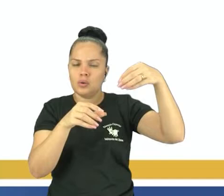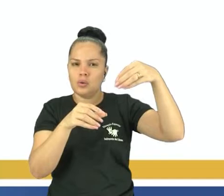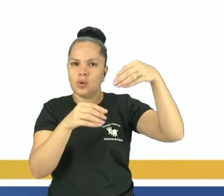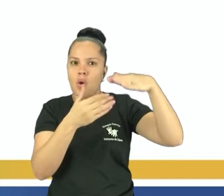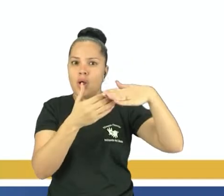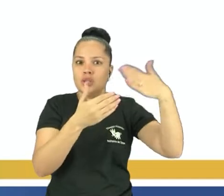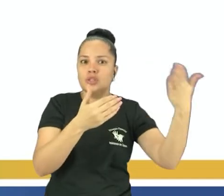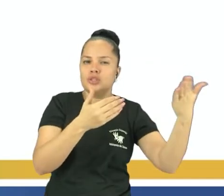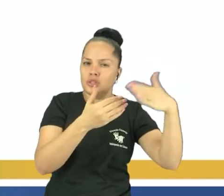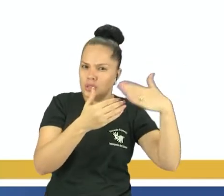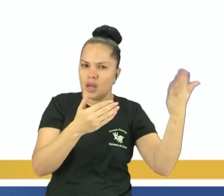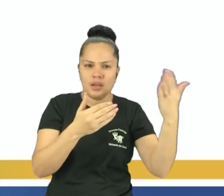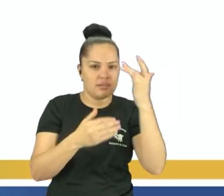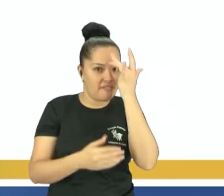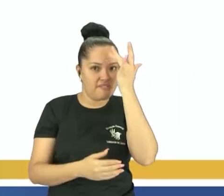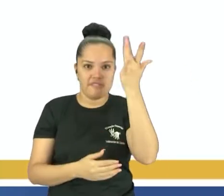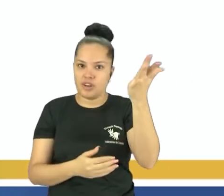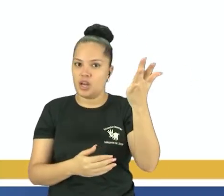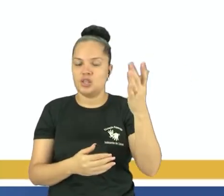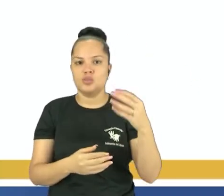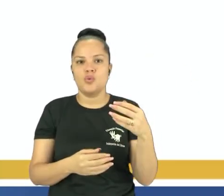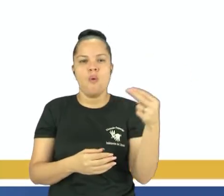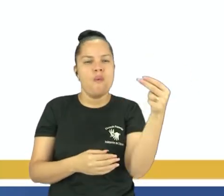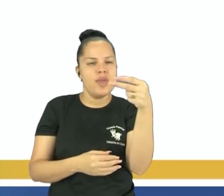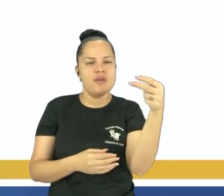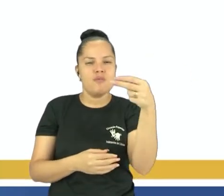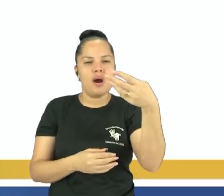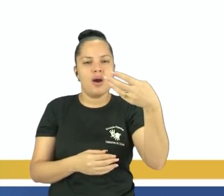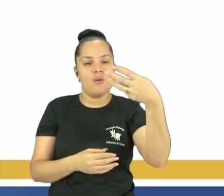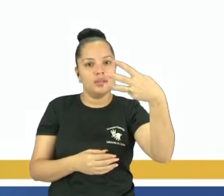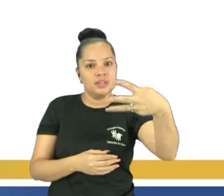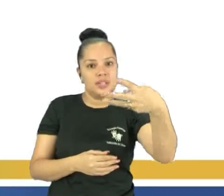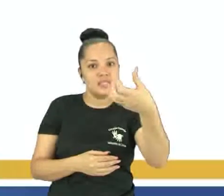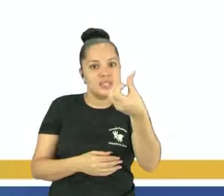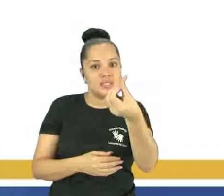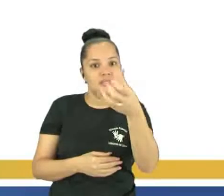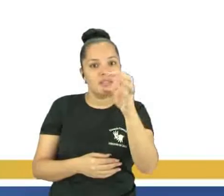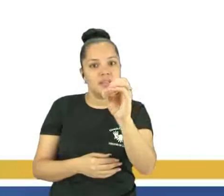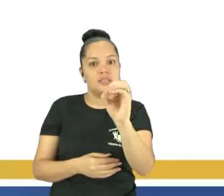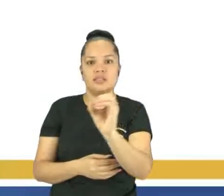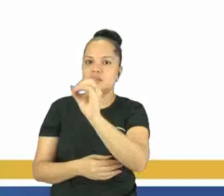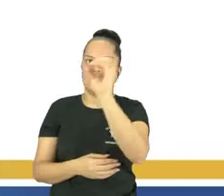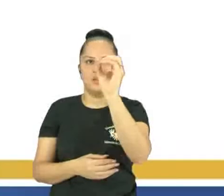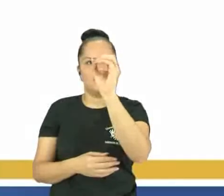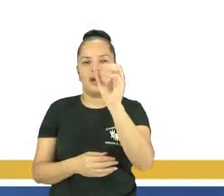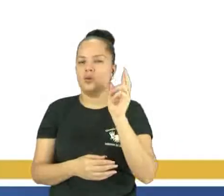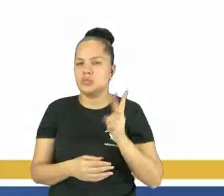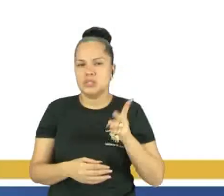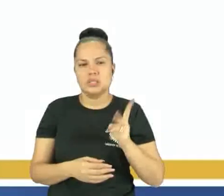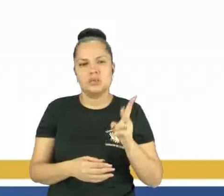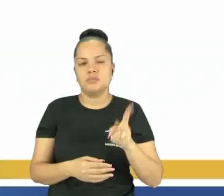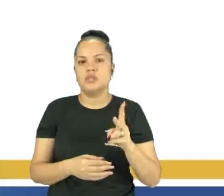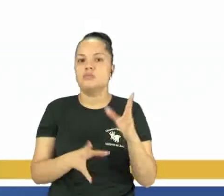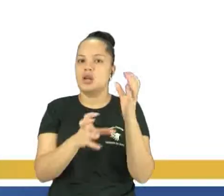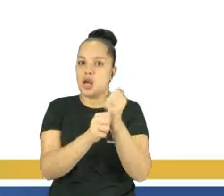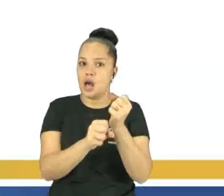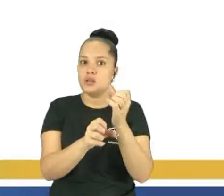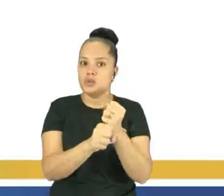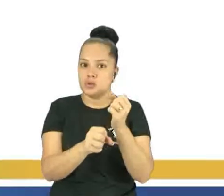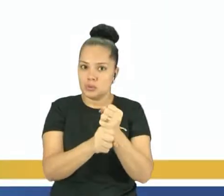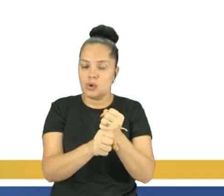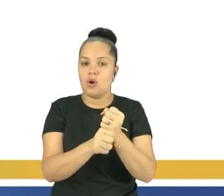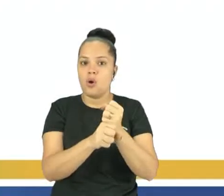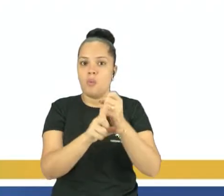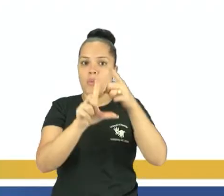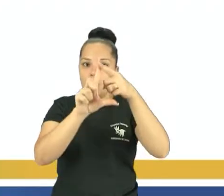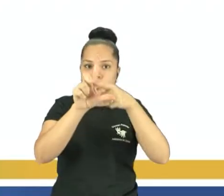polígono convexo é muito fácil, é sempre igual a 360 graus, independente do polígono. Então, observe aí que a soma de um ângulo interno